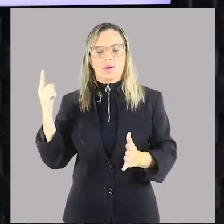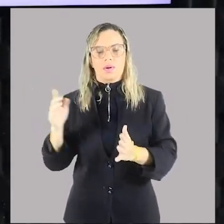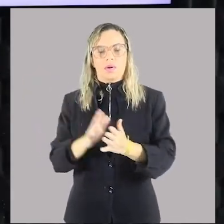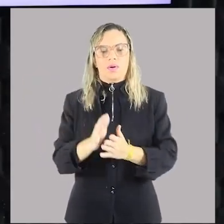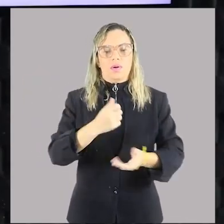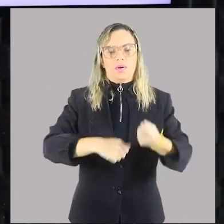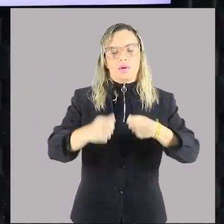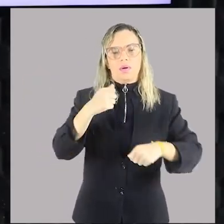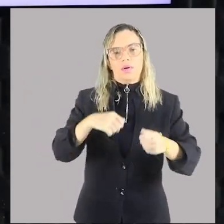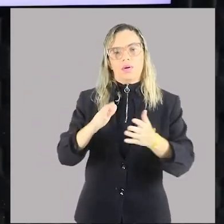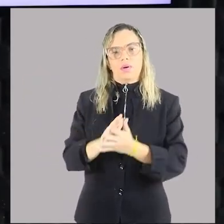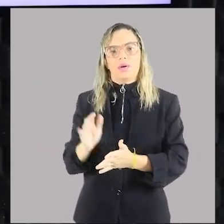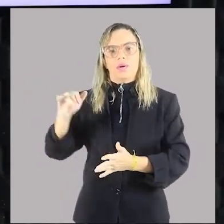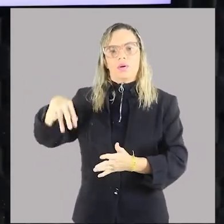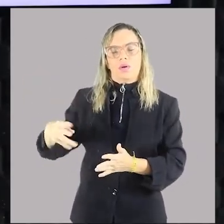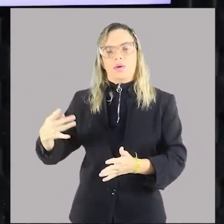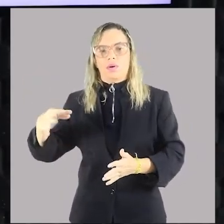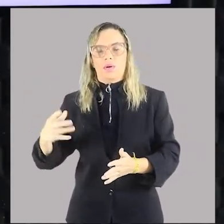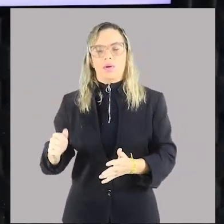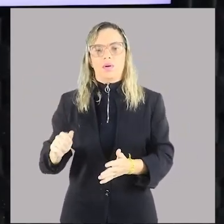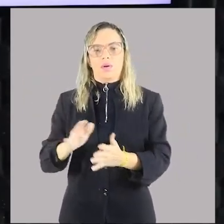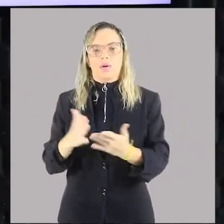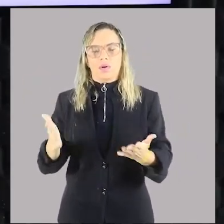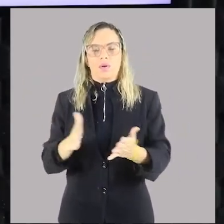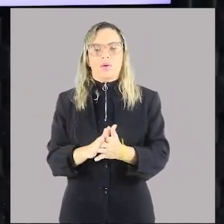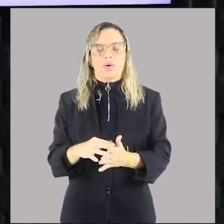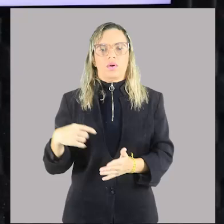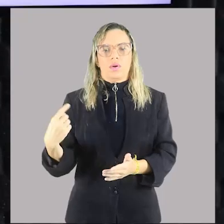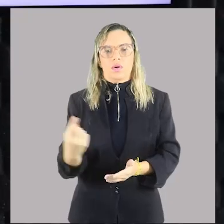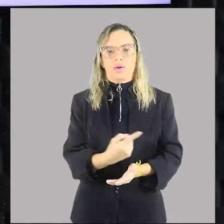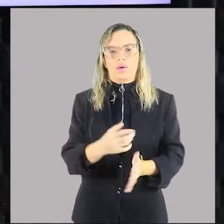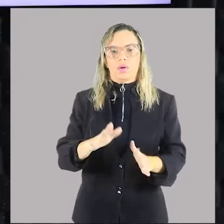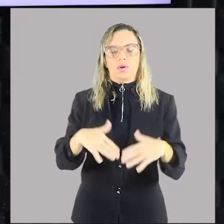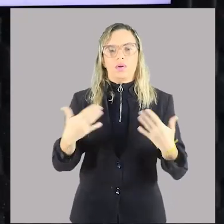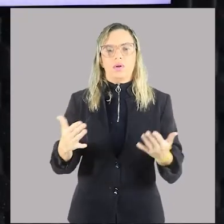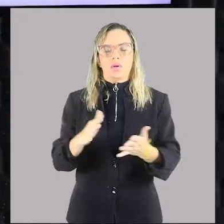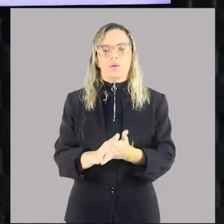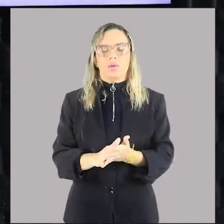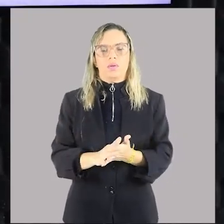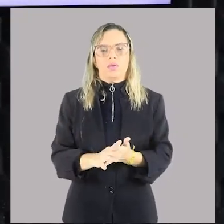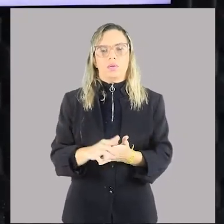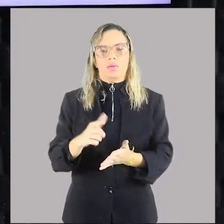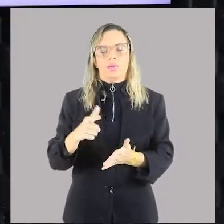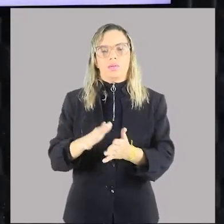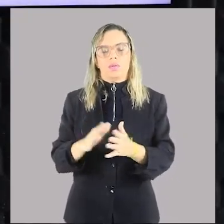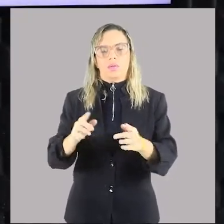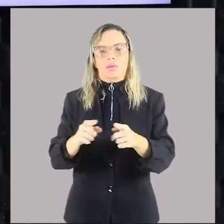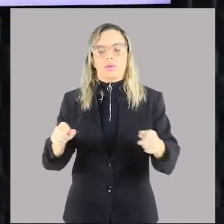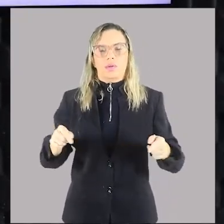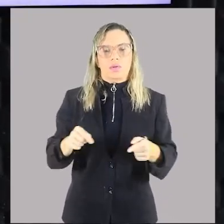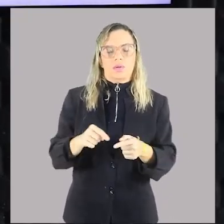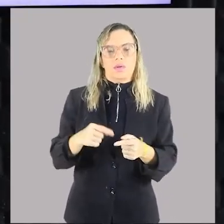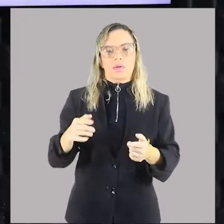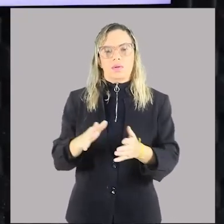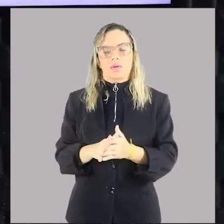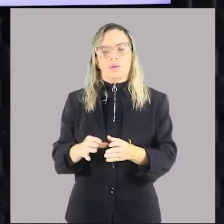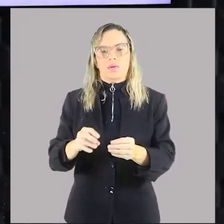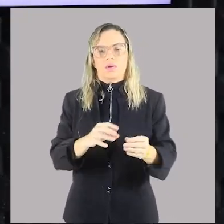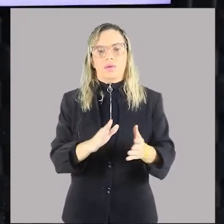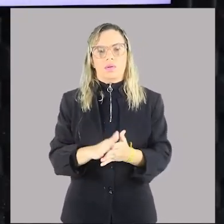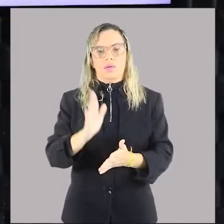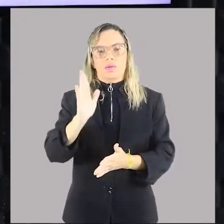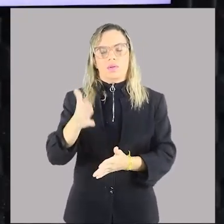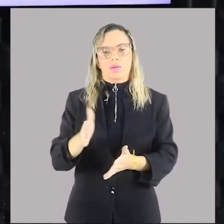pública indireta. Nós, atualmente, no Brasil, nós não temos nenhum território. Nós tivemos